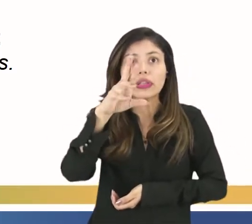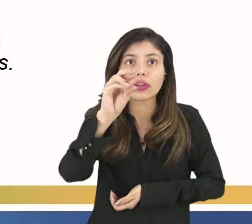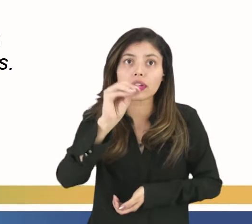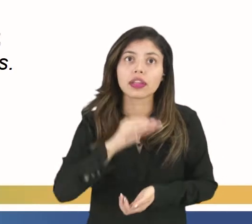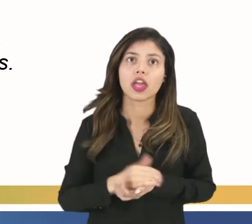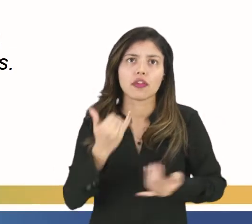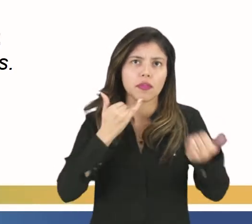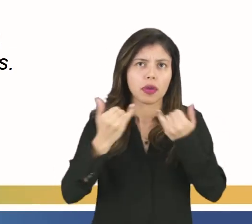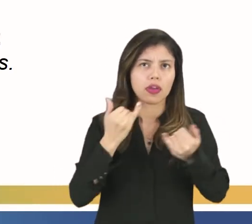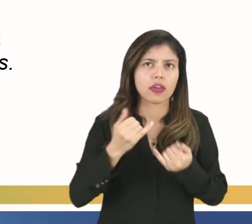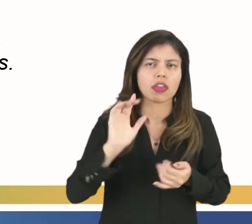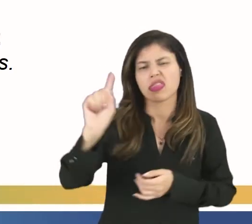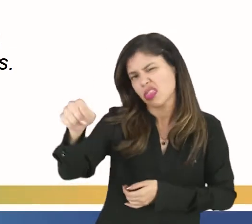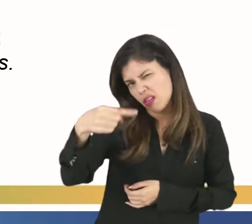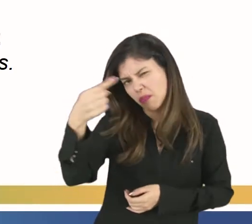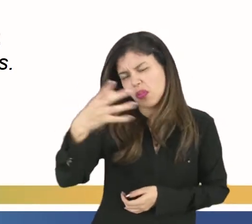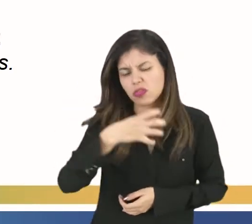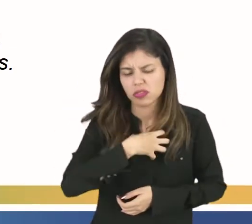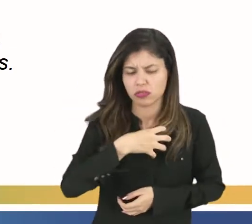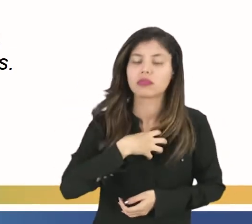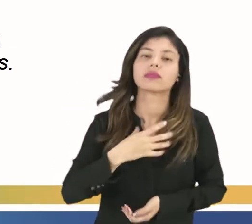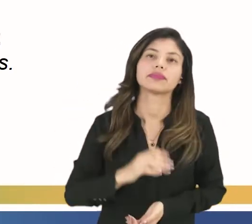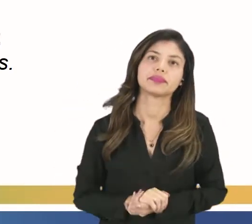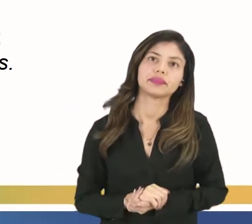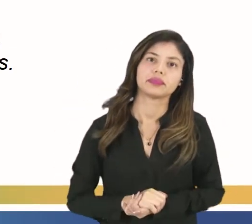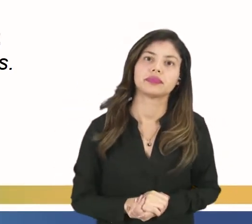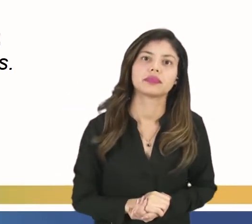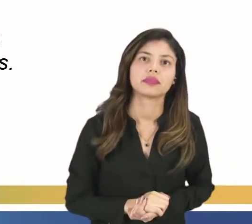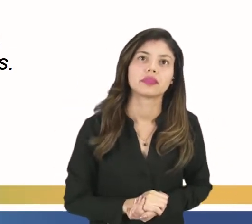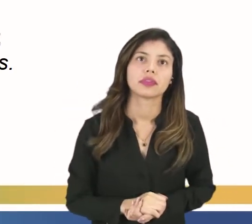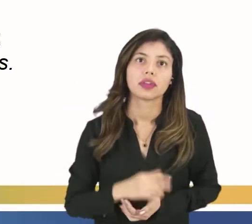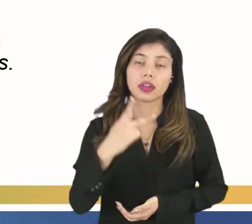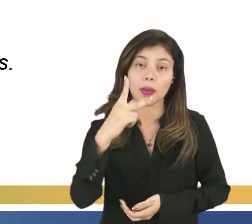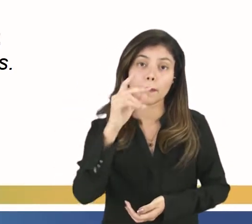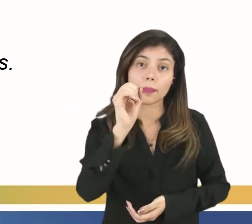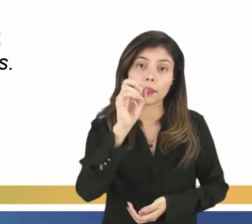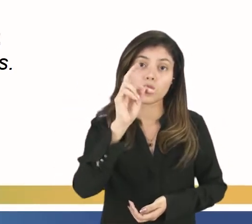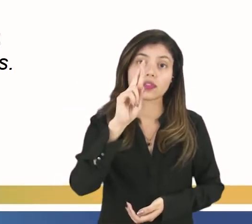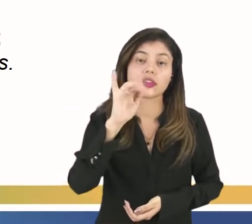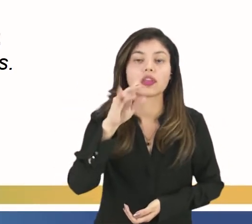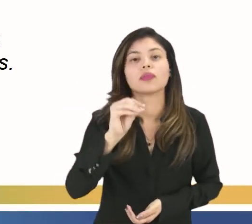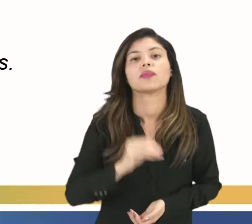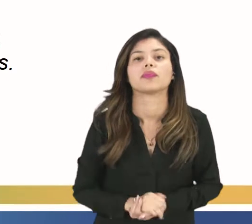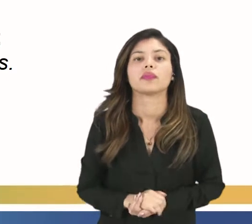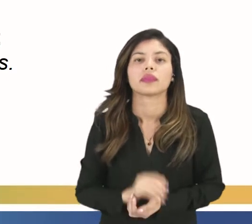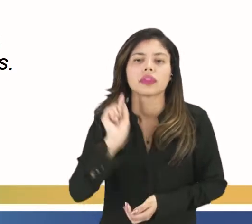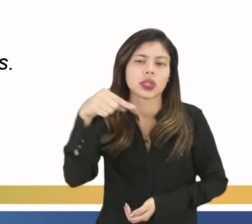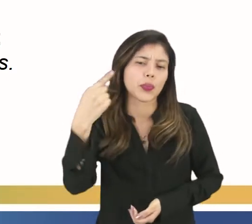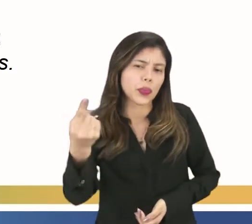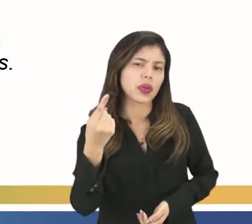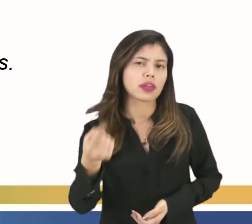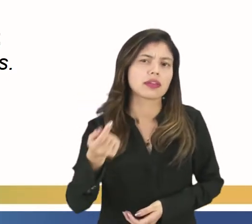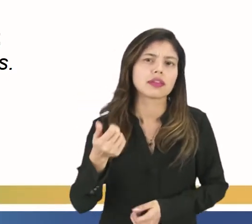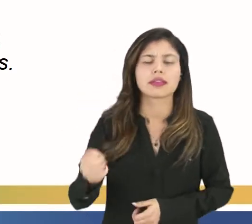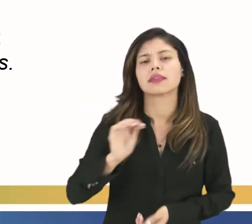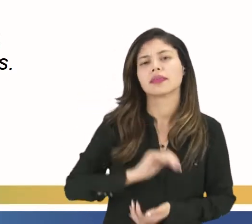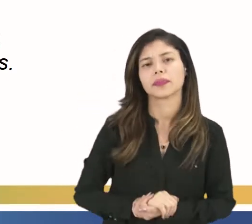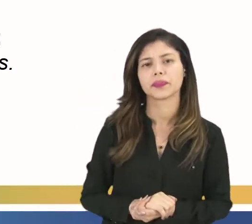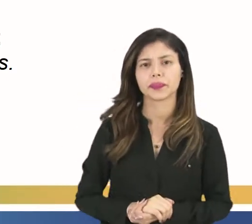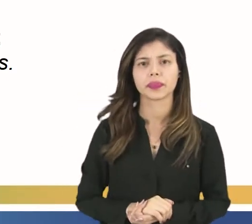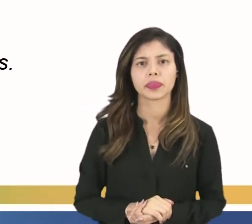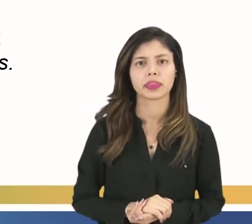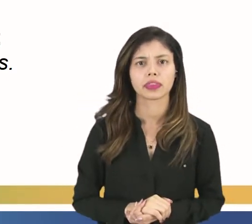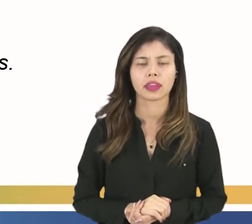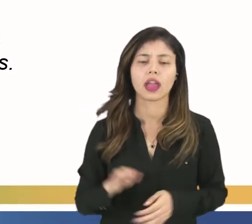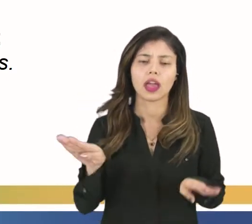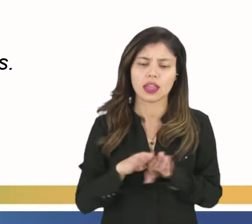que vêm depois pelos sentidos, A posteriori, é posterior, que vem depois, como? Através da experiência. Então já